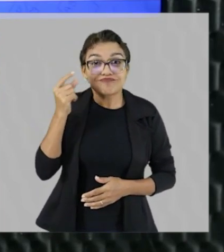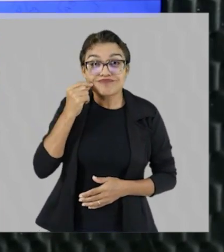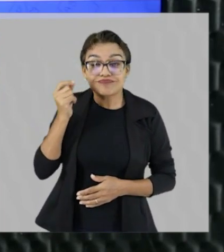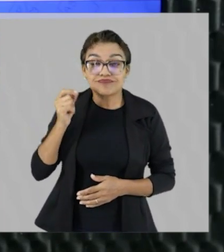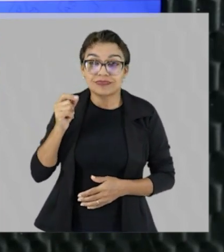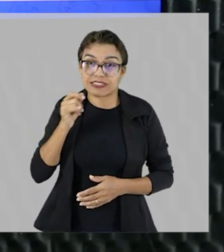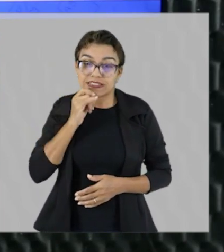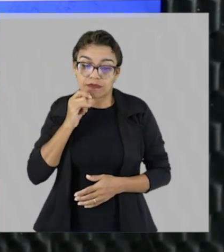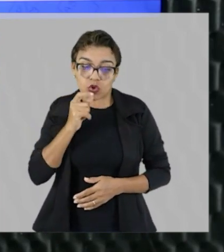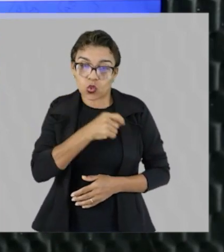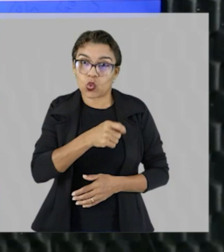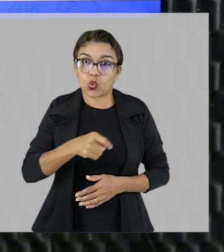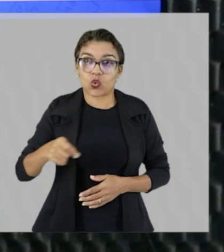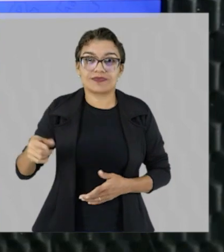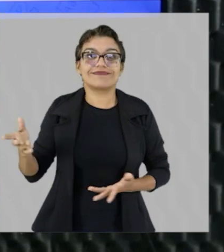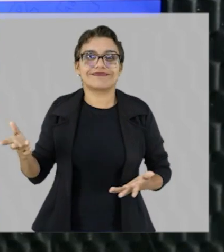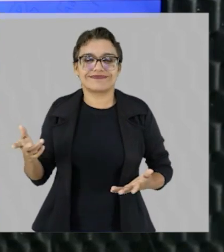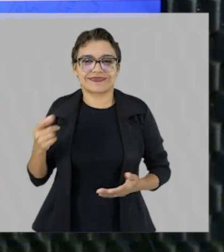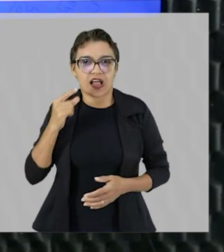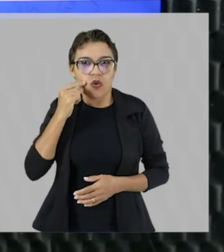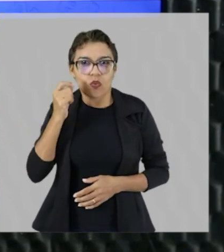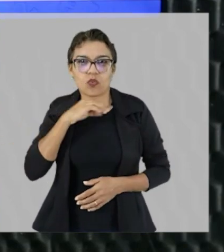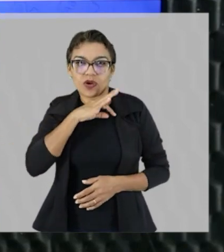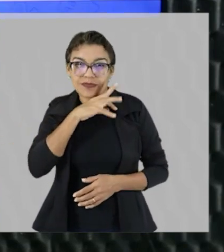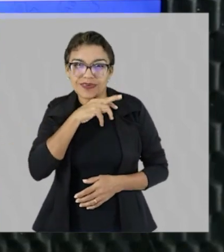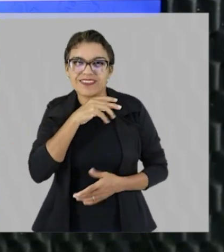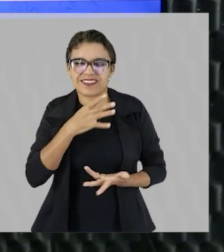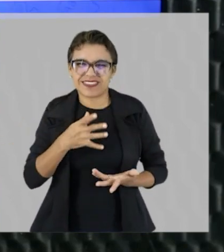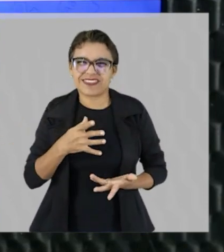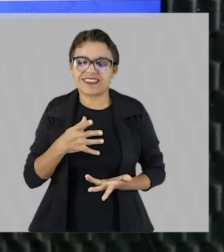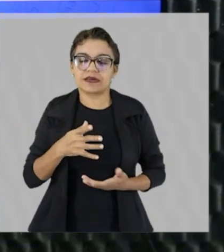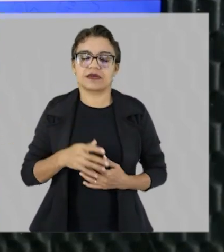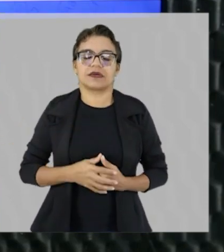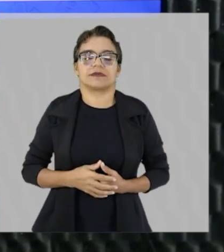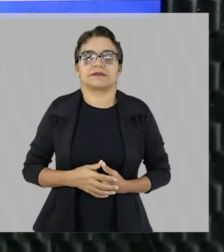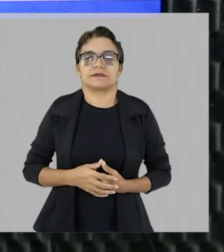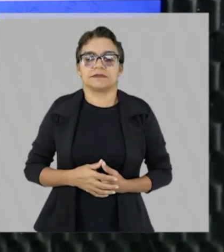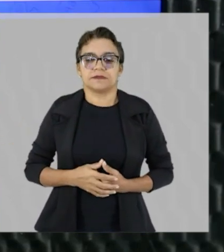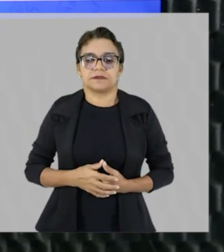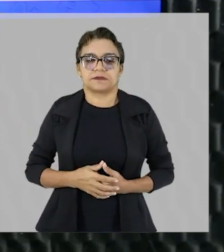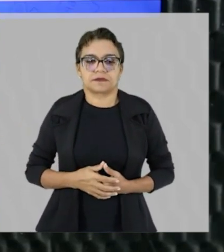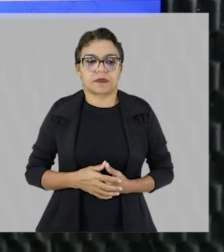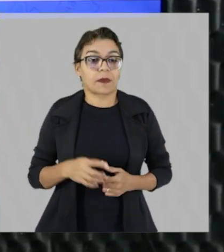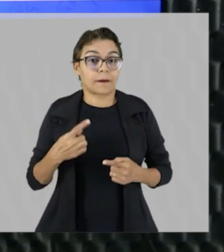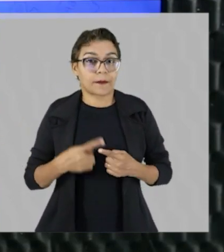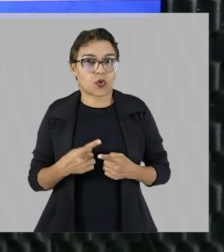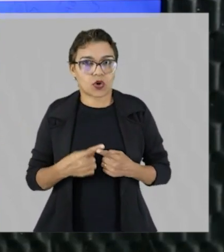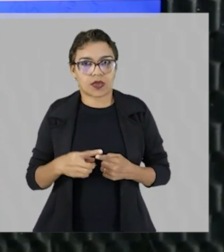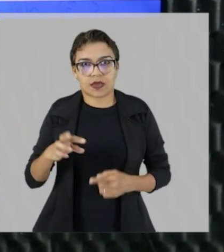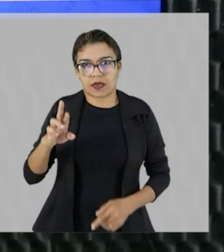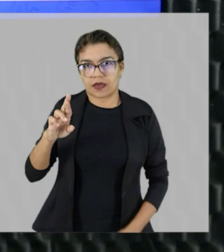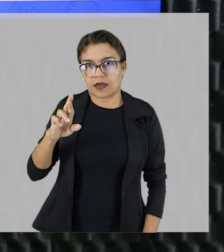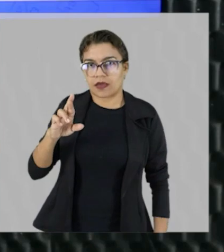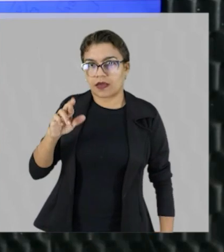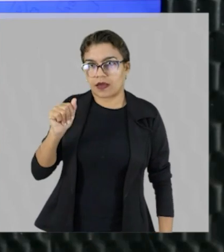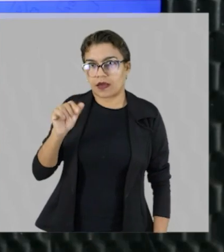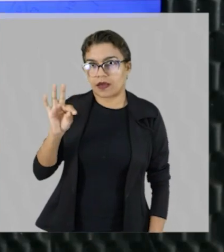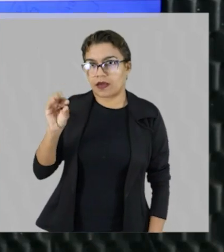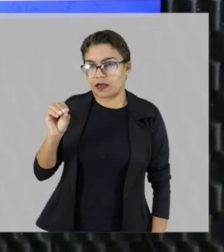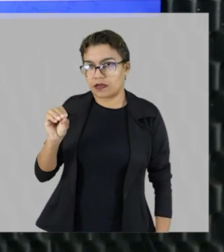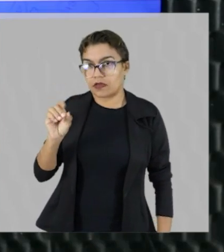indesejado que aparece na casa da gente, sem ser convidado, certo? Por quê? Porque rato